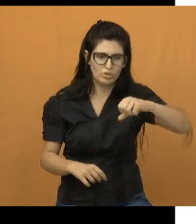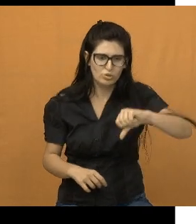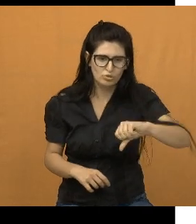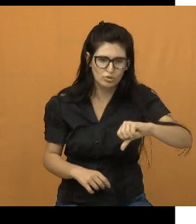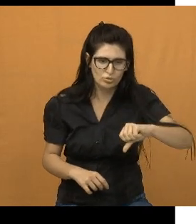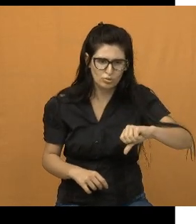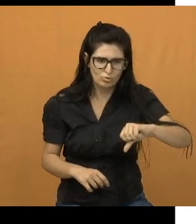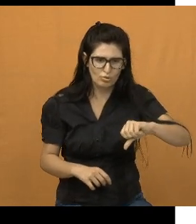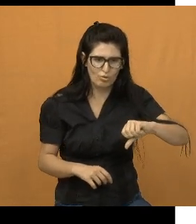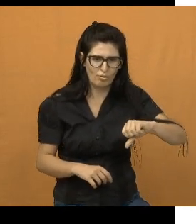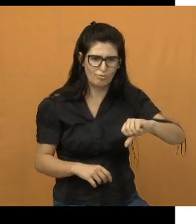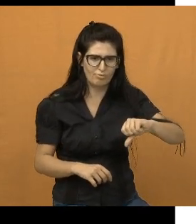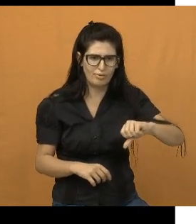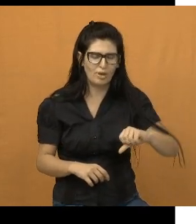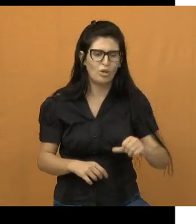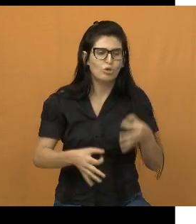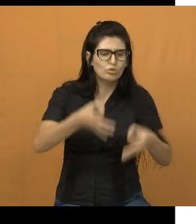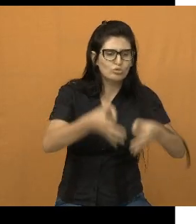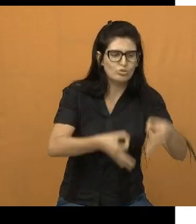nós gastamos no ano